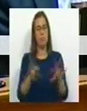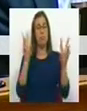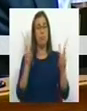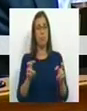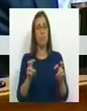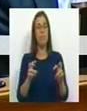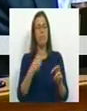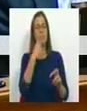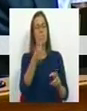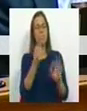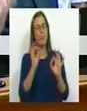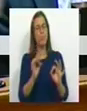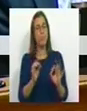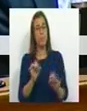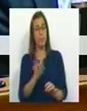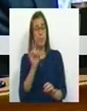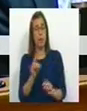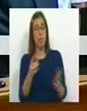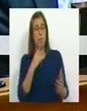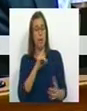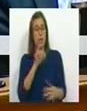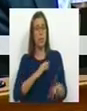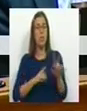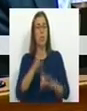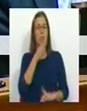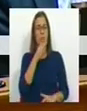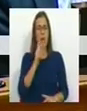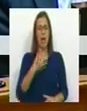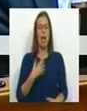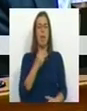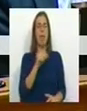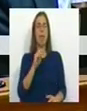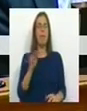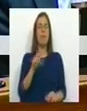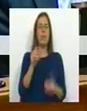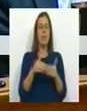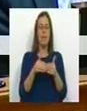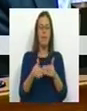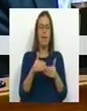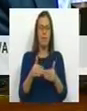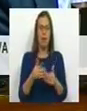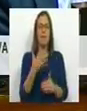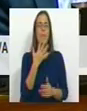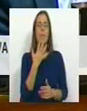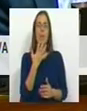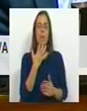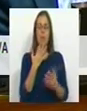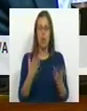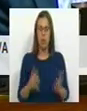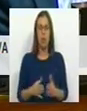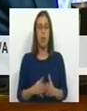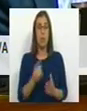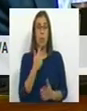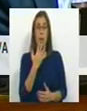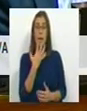matéria, afirmou, até uma questão colocada pelo Sr. Deputado Adão Silva, que iria introduzir rigor,